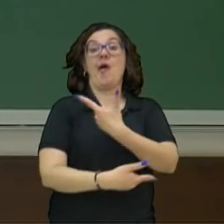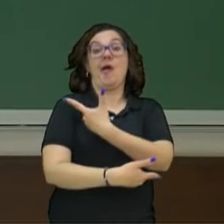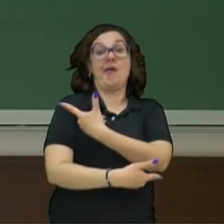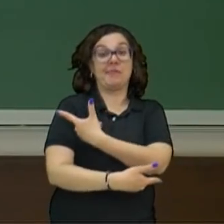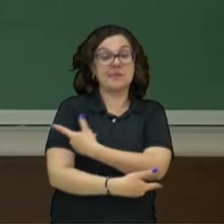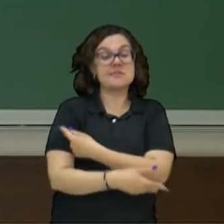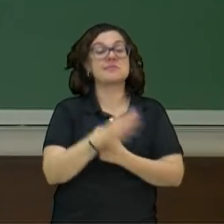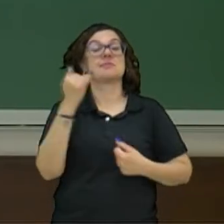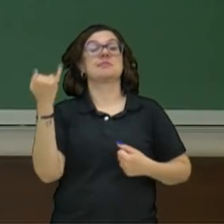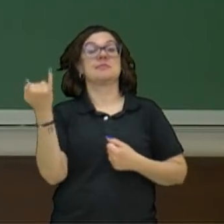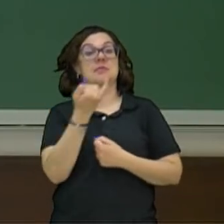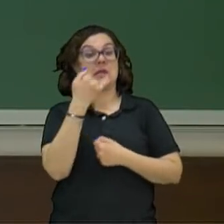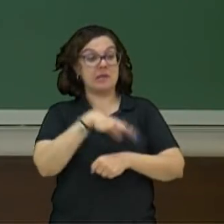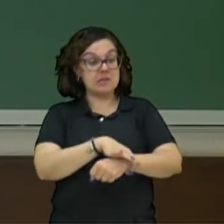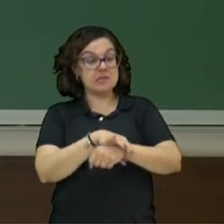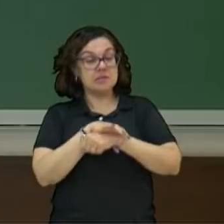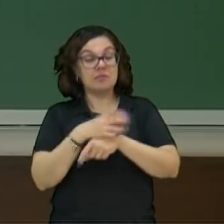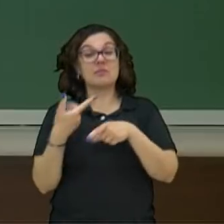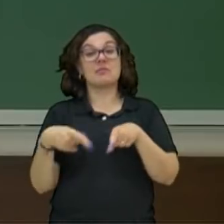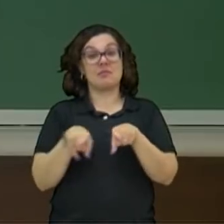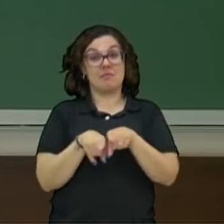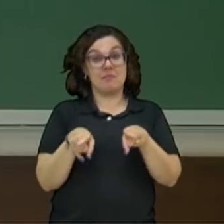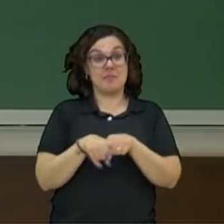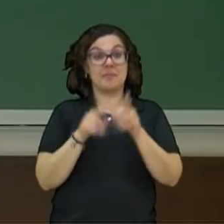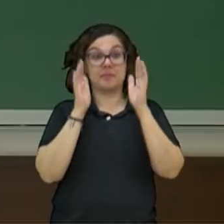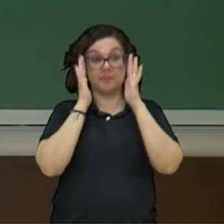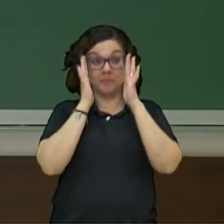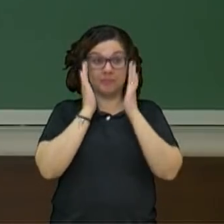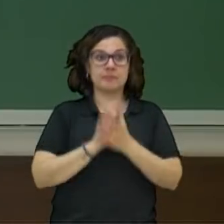muito importante e é segura, tá?